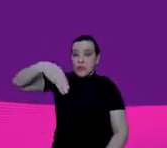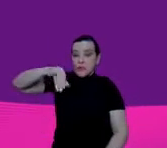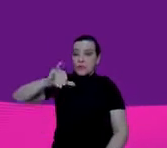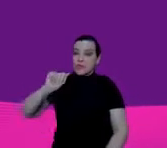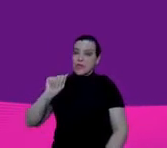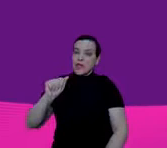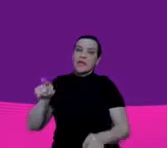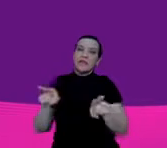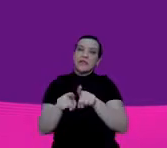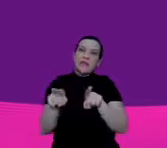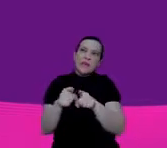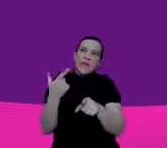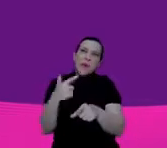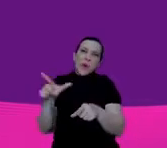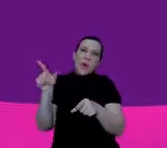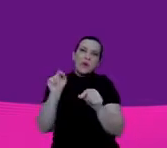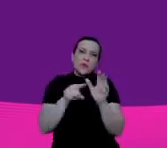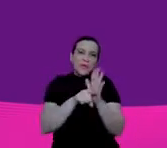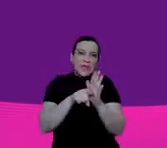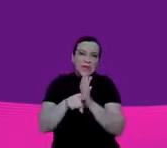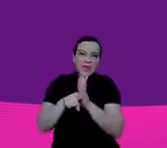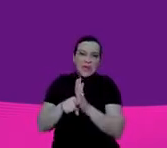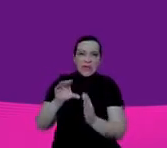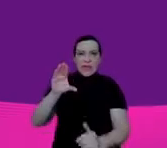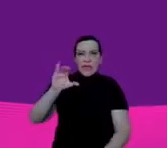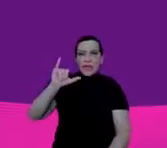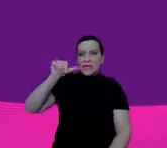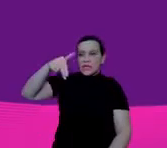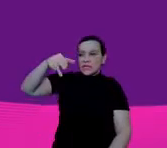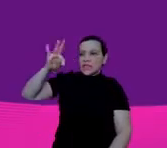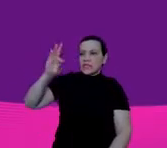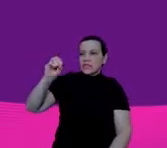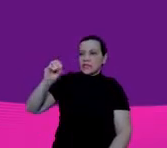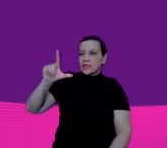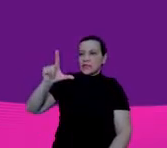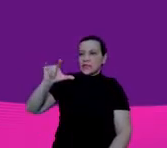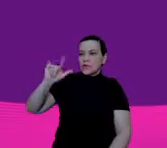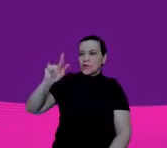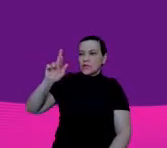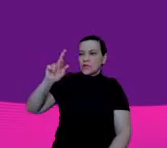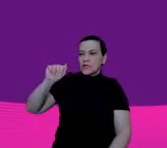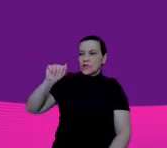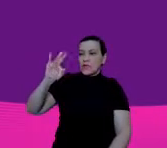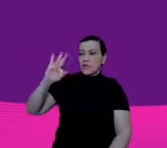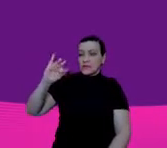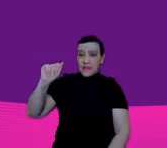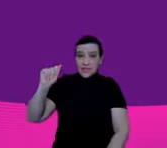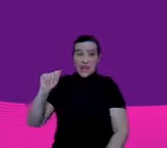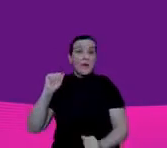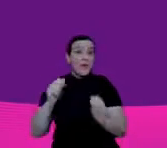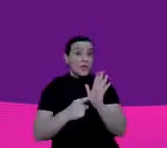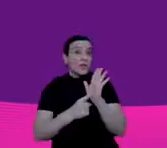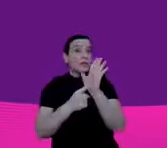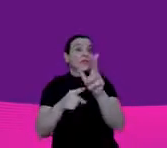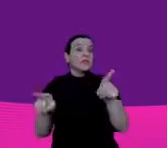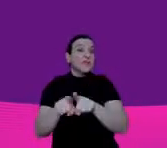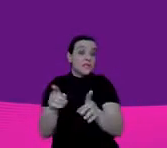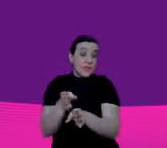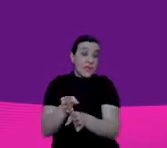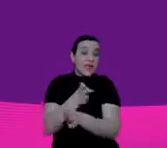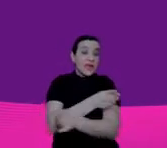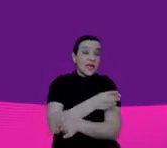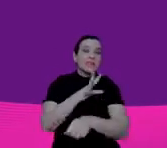que é a cintilografia miocárdica, com meta-iodobenziguanidina, que pode mostrar também precocemente na doença uma desnervação